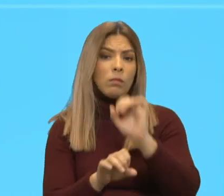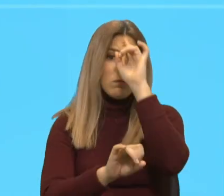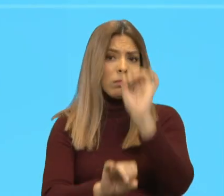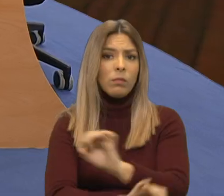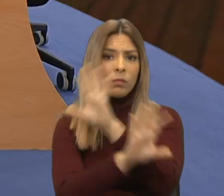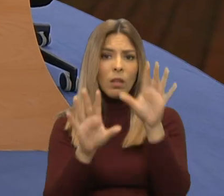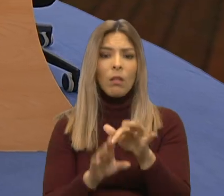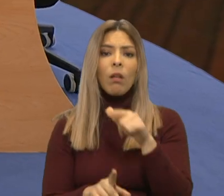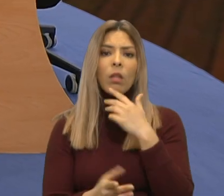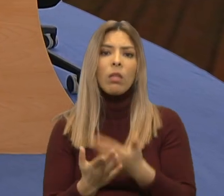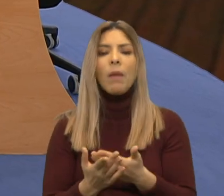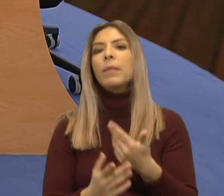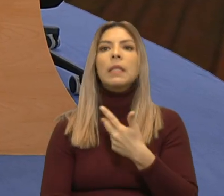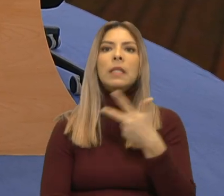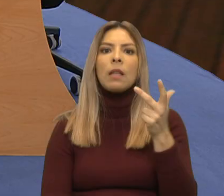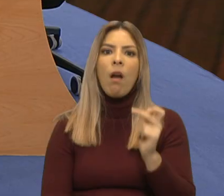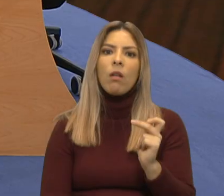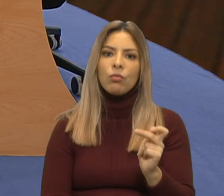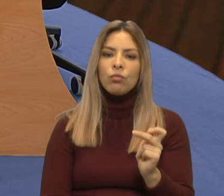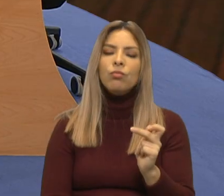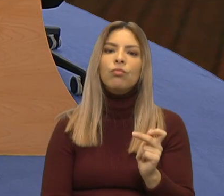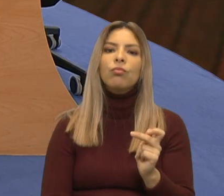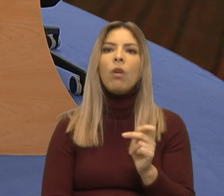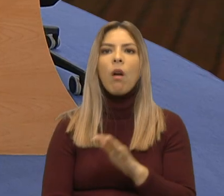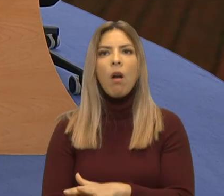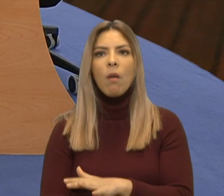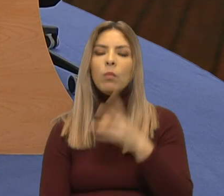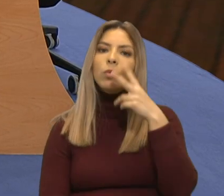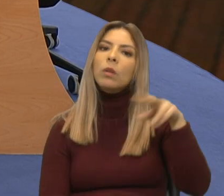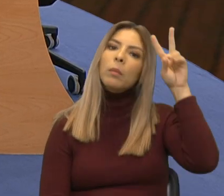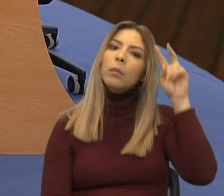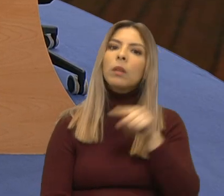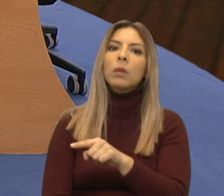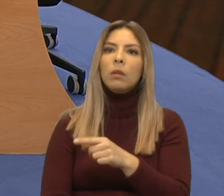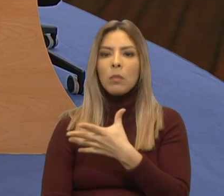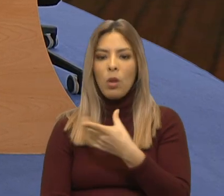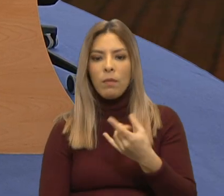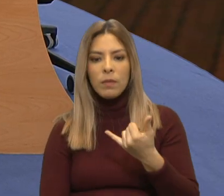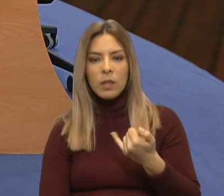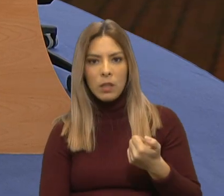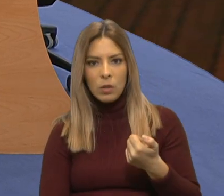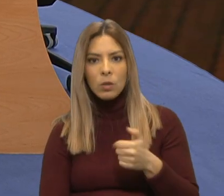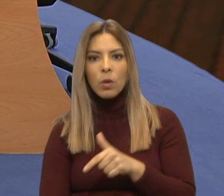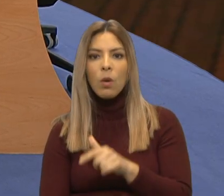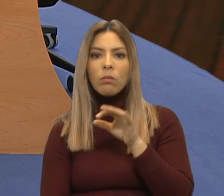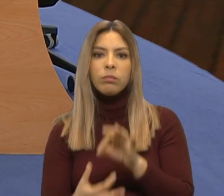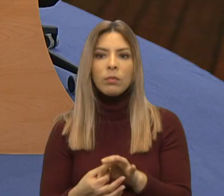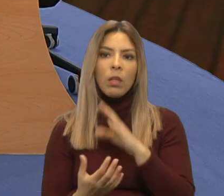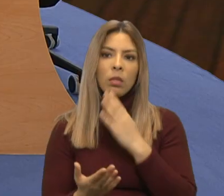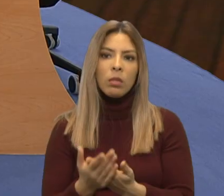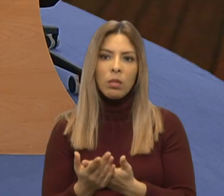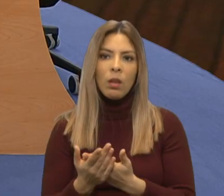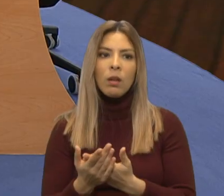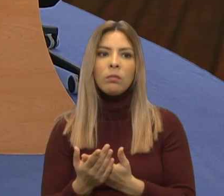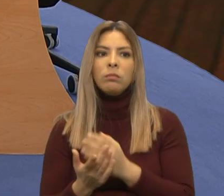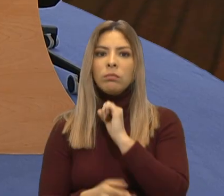estamos celebrando 100 anos de presença dos missionários da Consolata em Moçambique, chegaram em 1925, na Diocese de Tete, não era ainda a Diocese, mas para